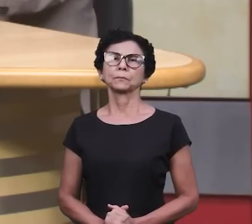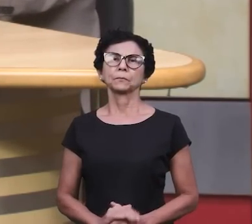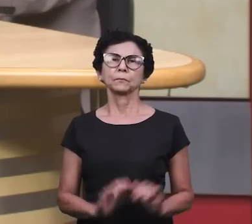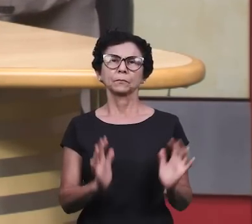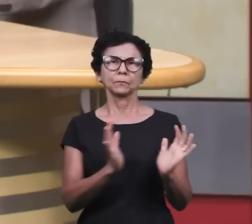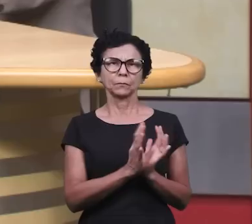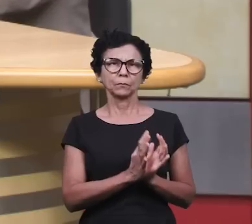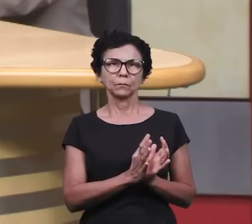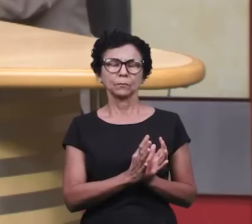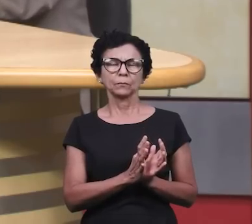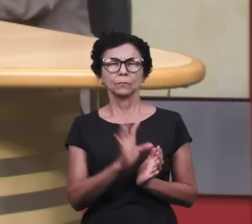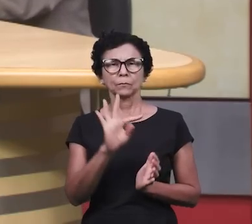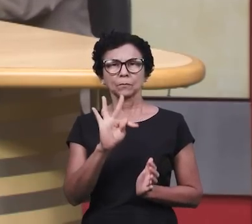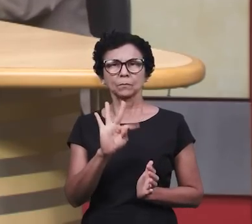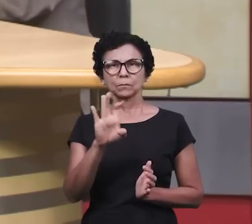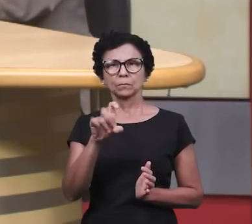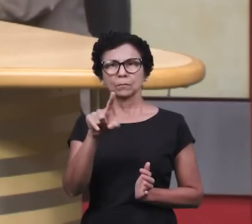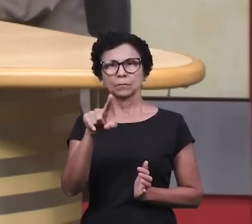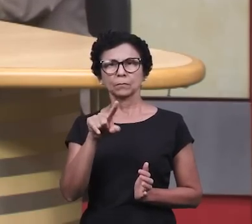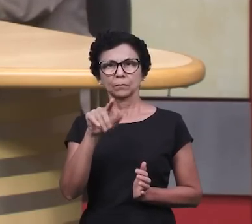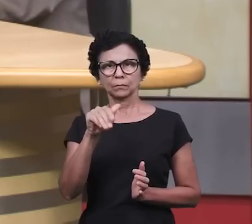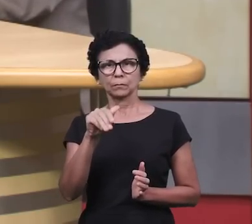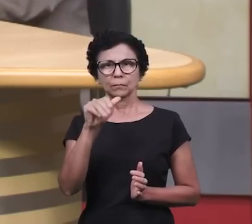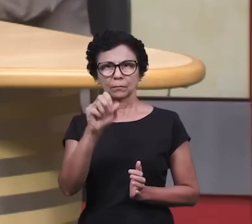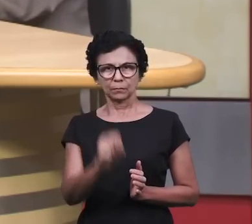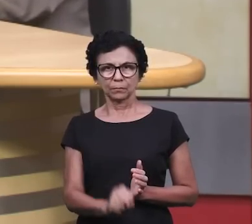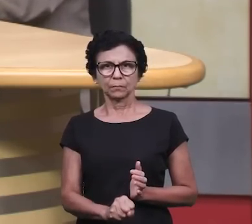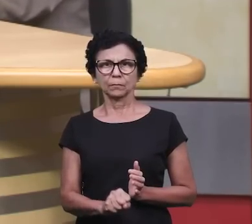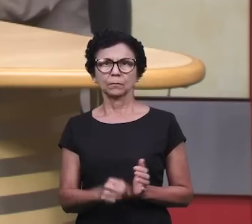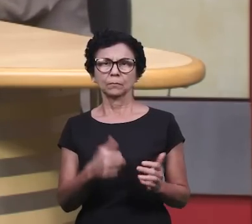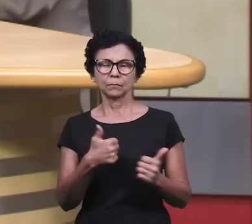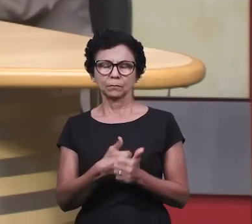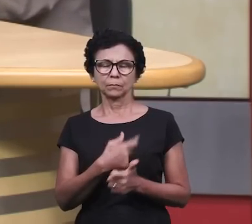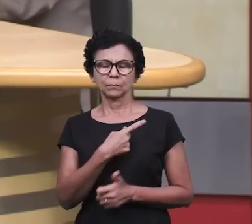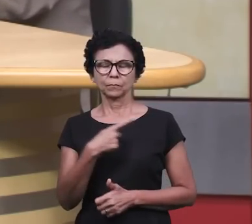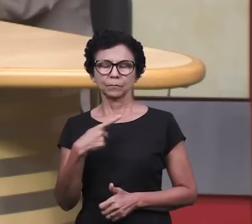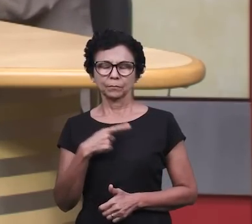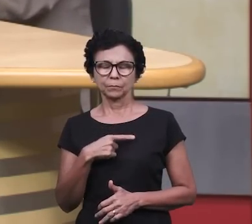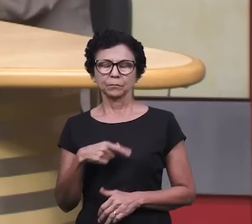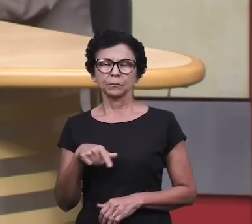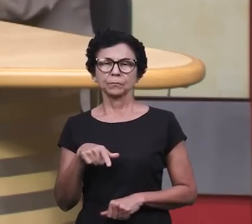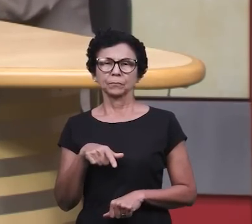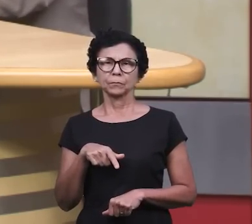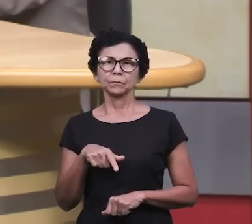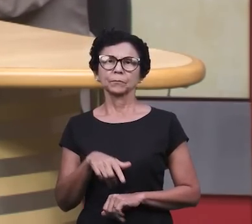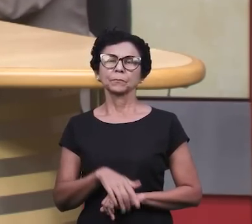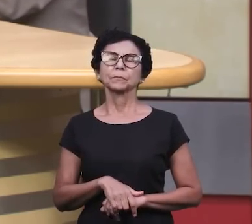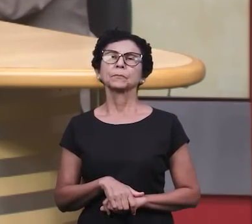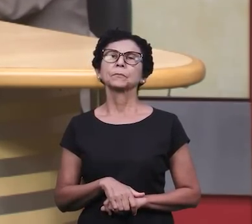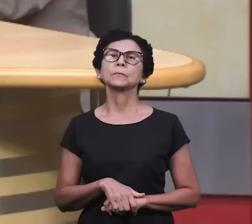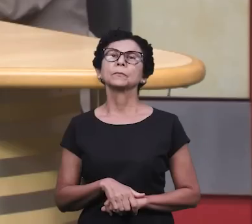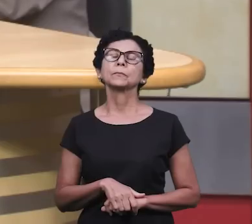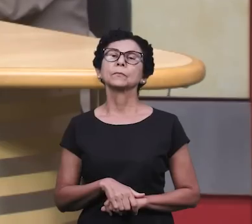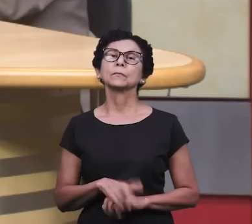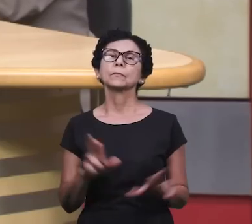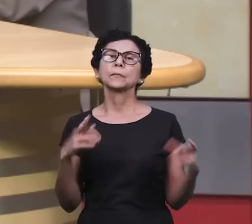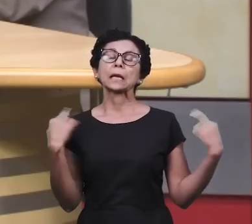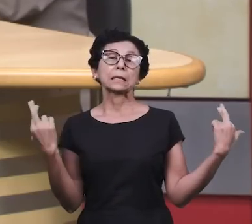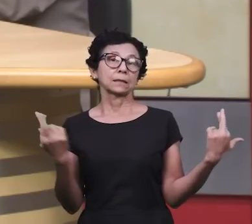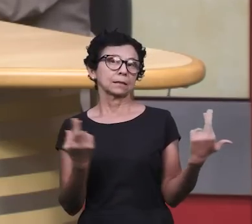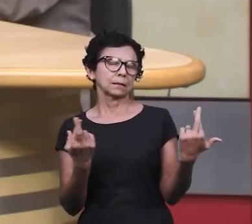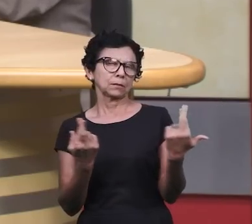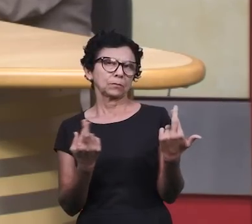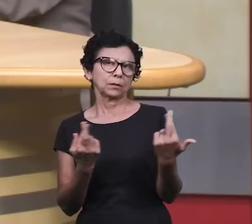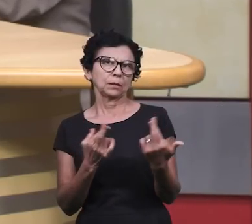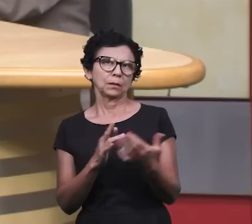que eles vieram junto com outro pastor nosso, que também era dessa área, e nessa reunião conosco, nós estávamos em